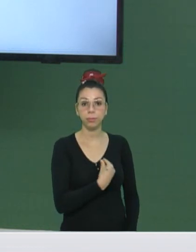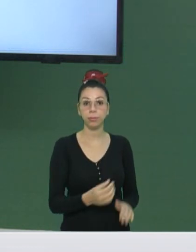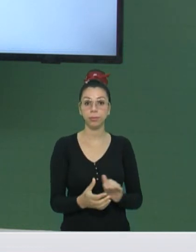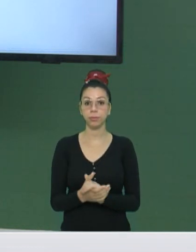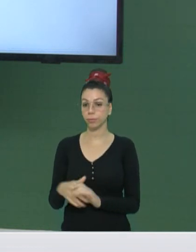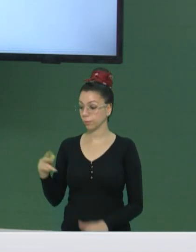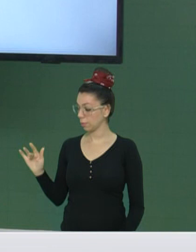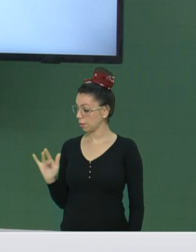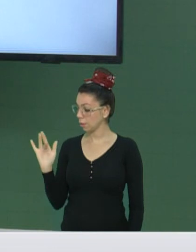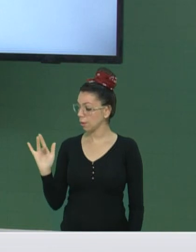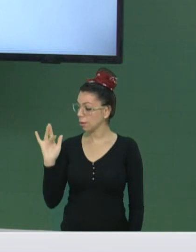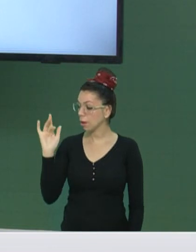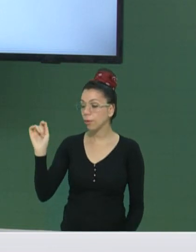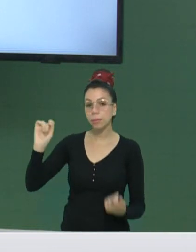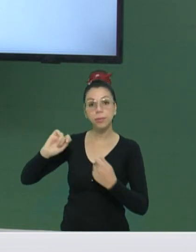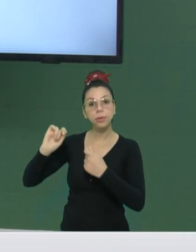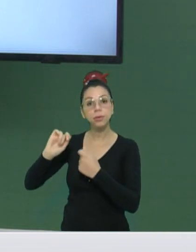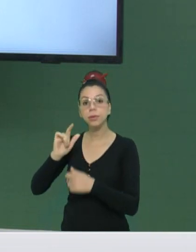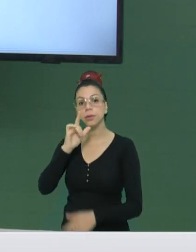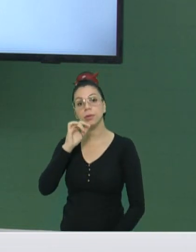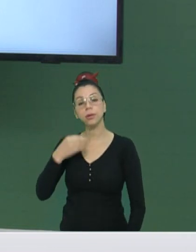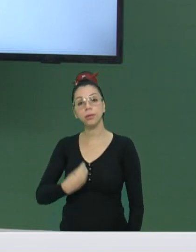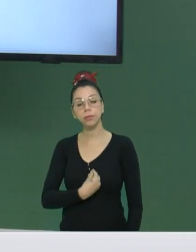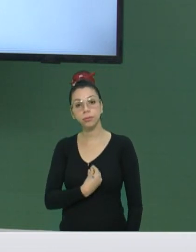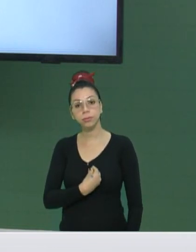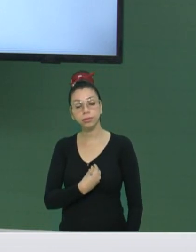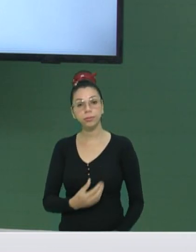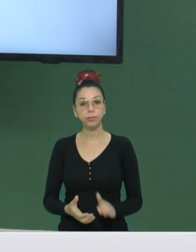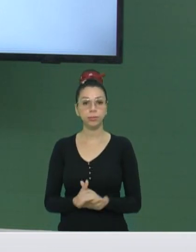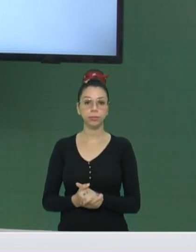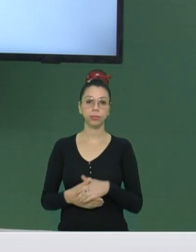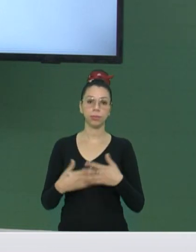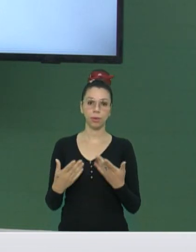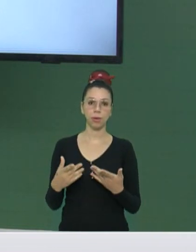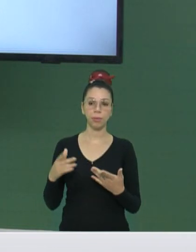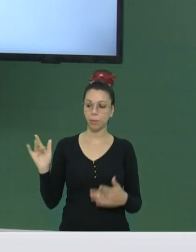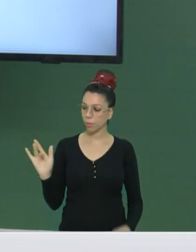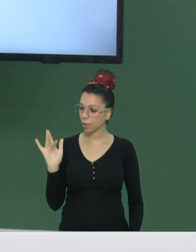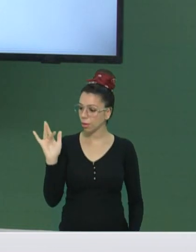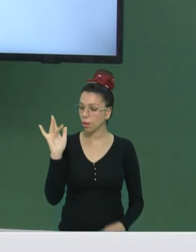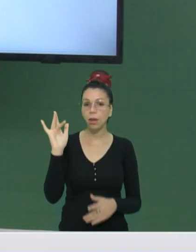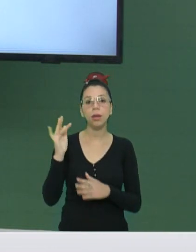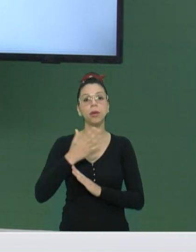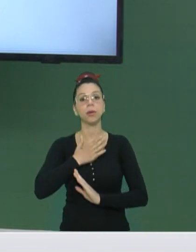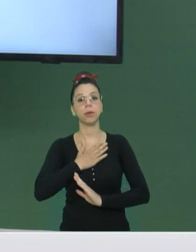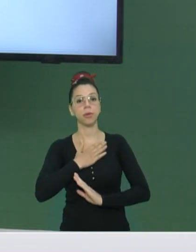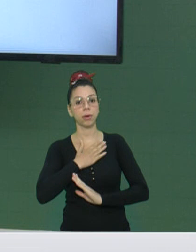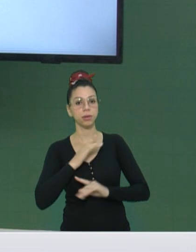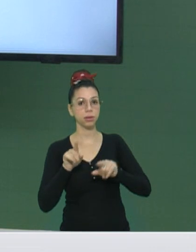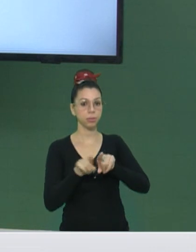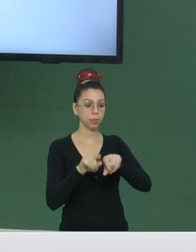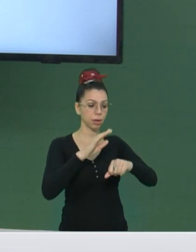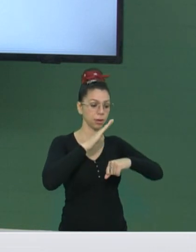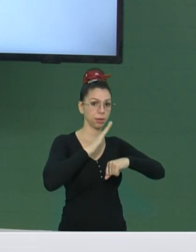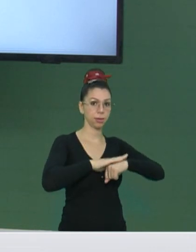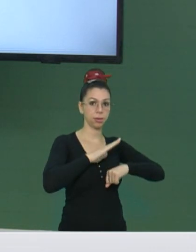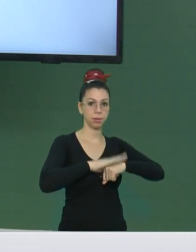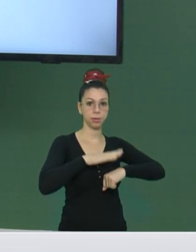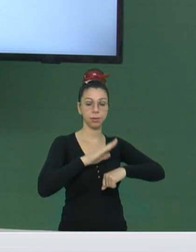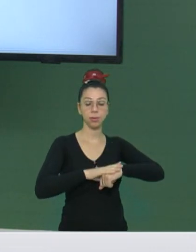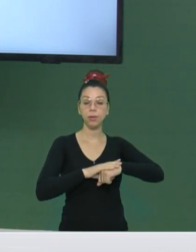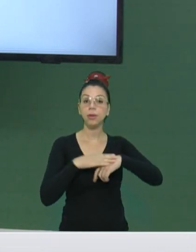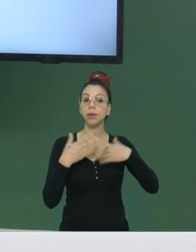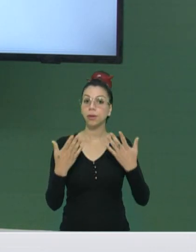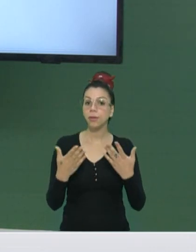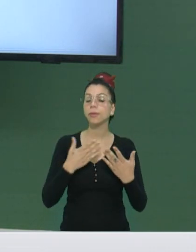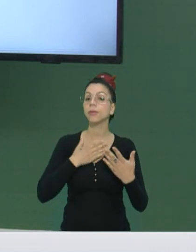dois, dengue e professora Gláucia, dengue e aluno do ensino médio, gostam de água limpa.